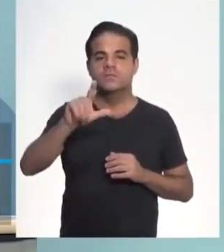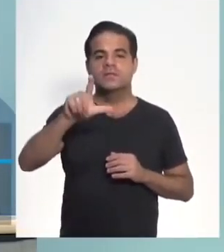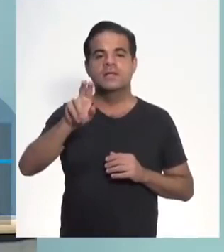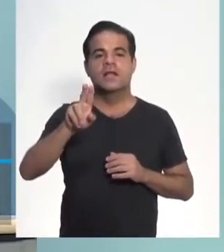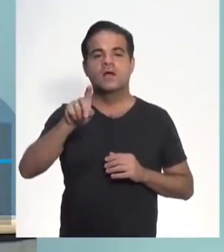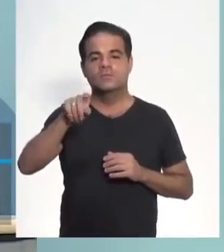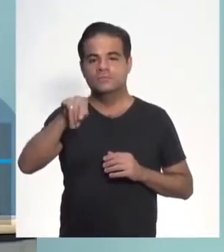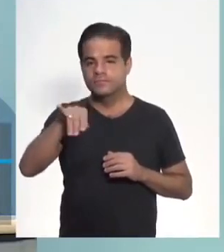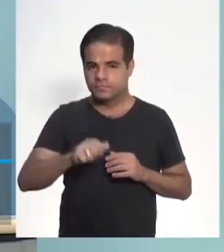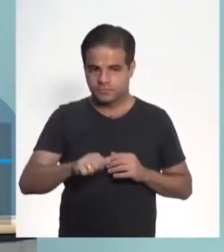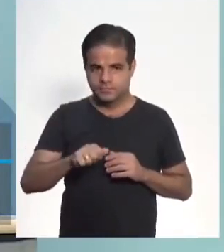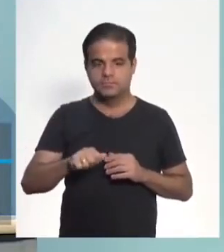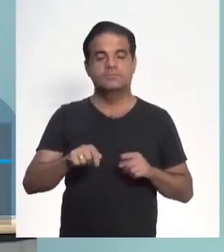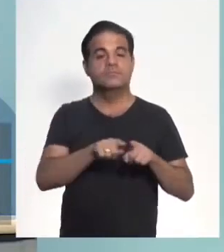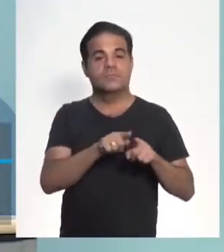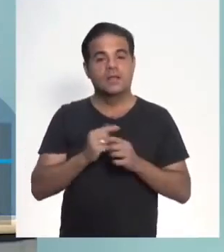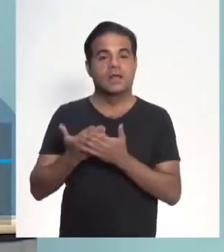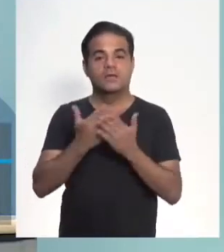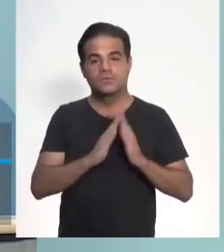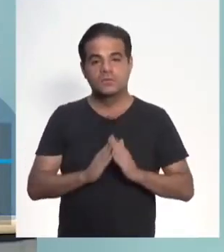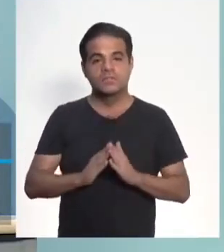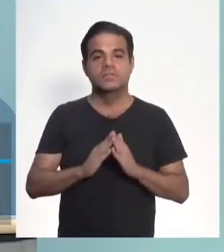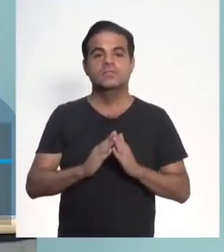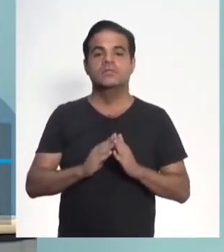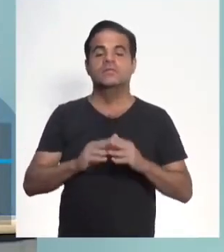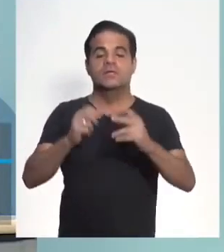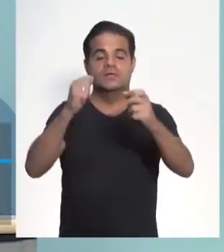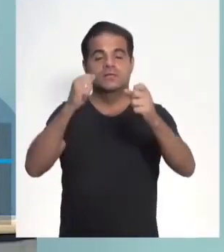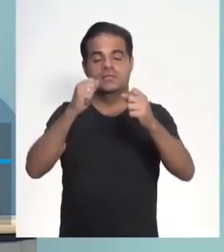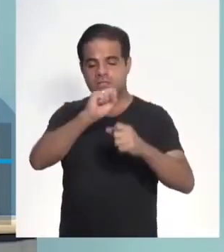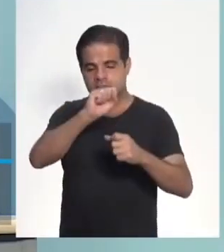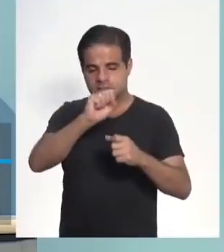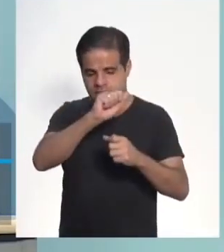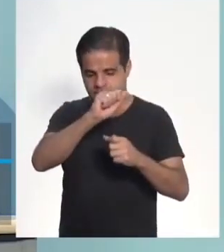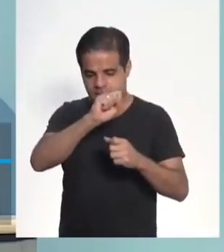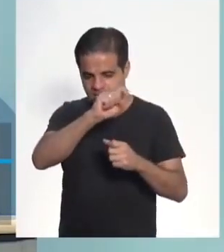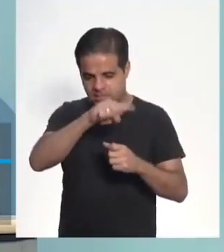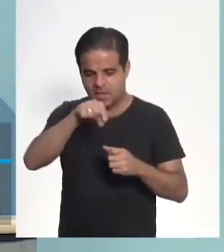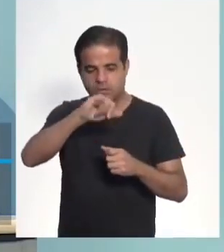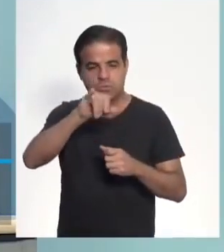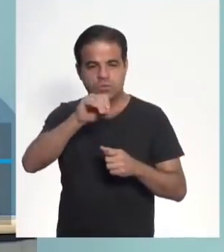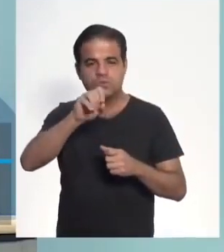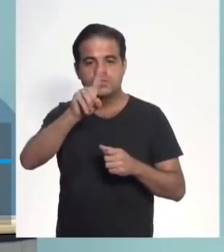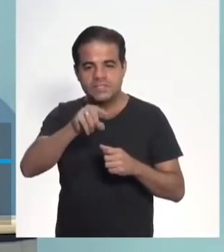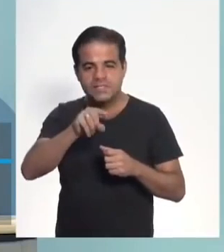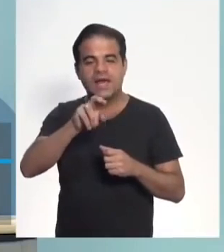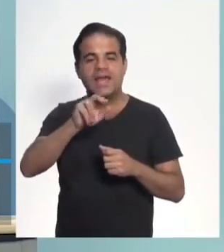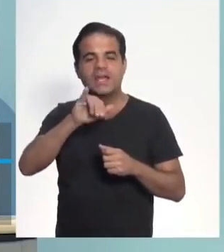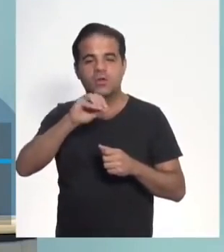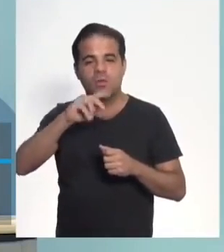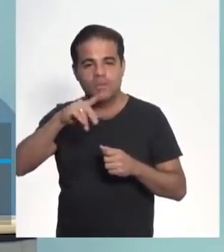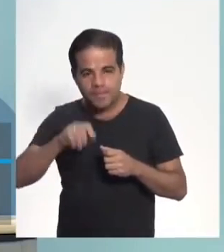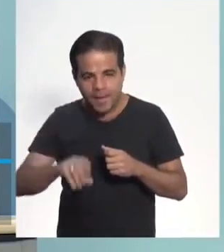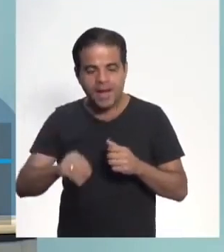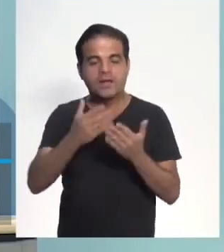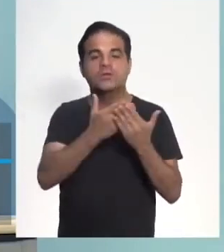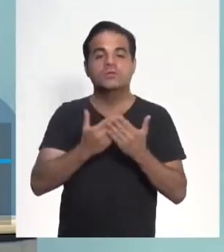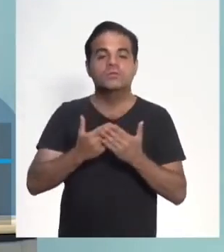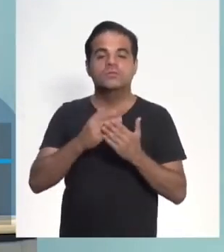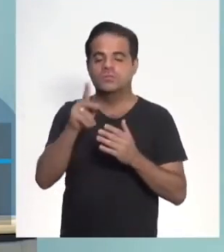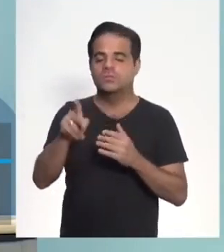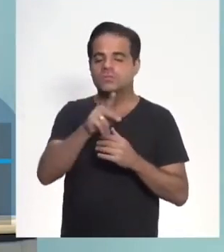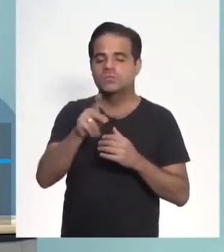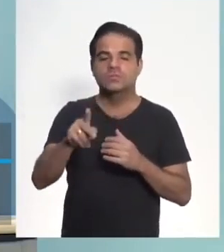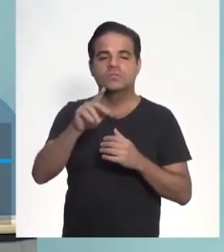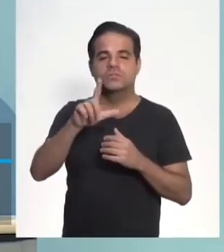Claudineia, os alunos da Escola Euclides da Cunha de São José do Rio Pardo, da Escola Leonardo Lopes Bonfim, da professora